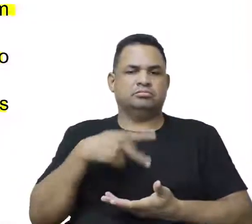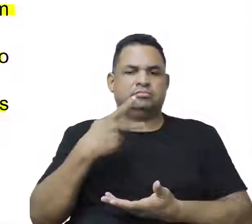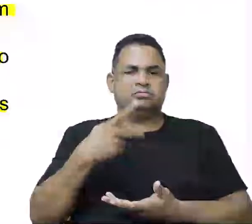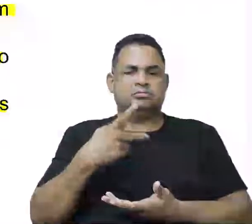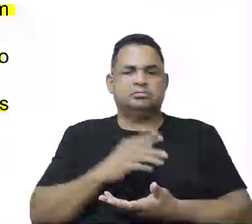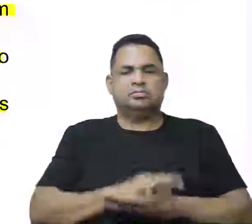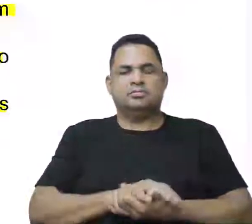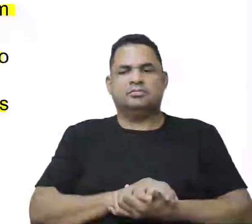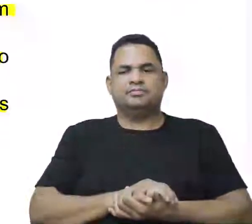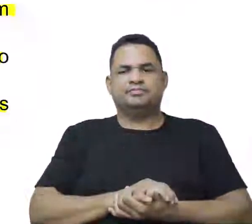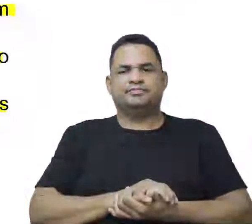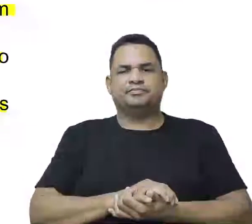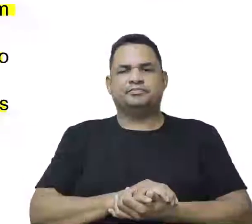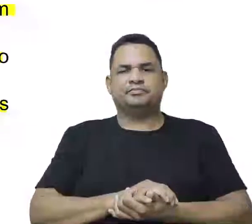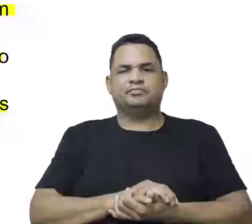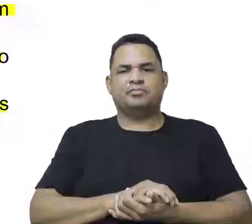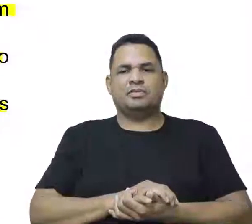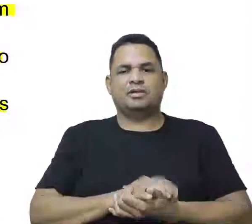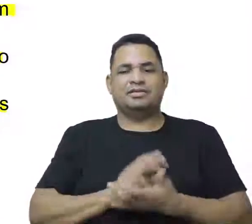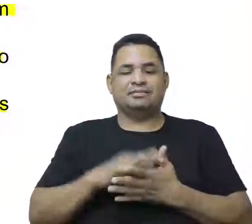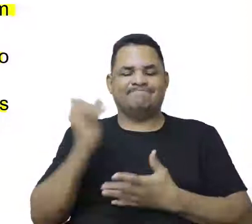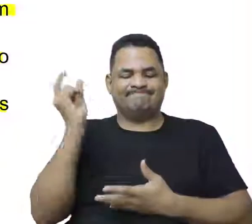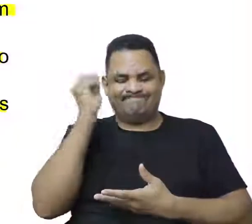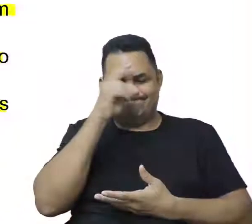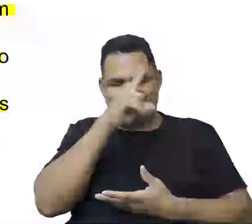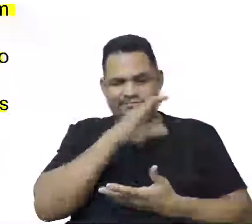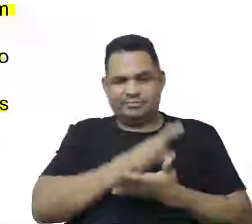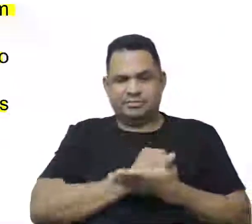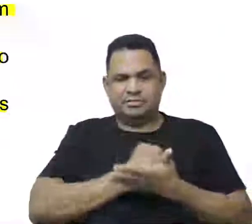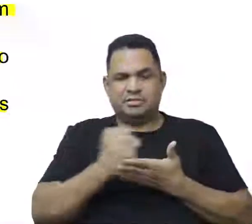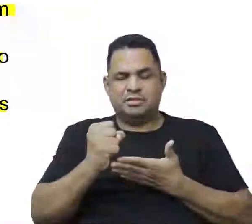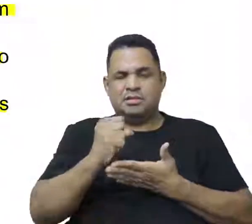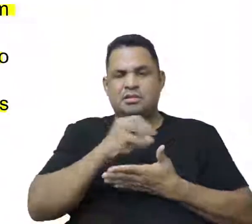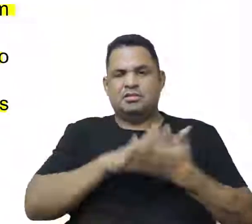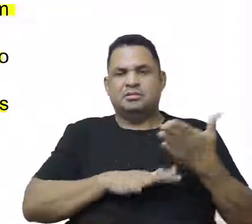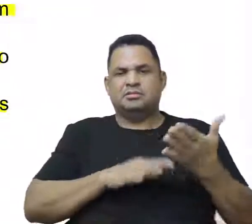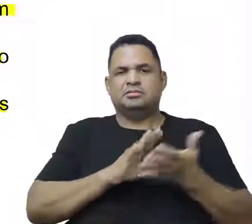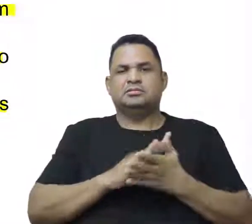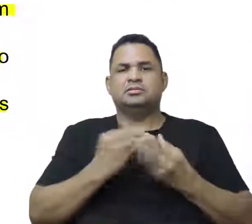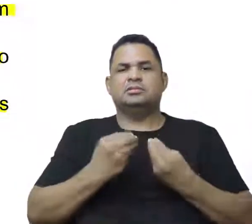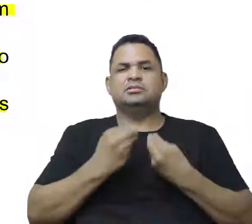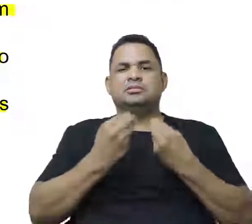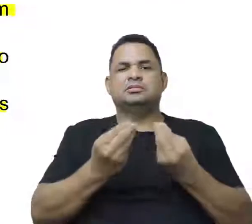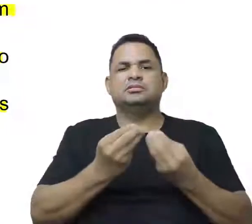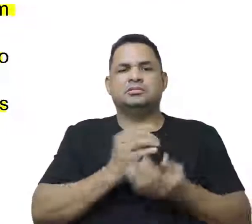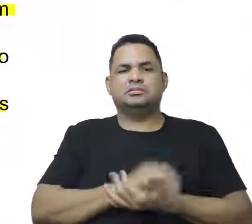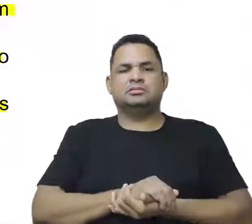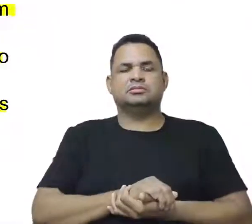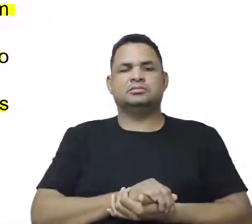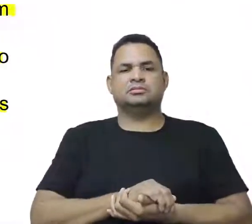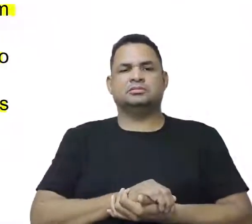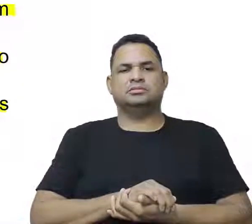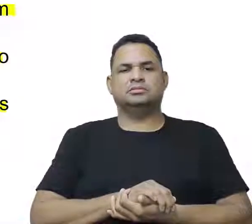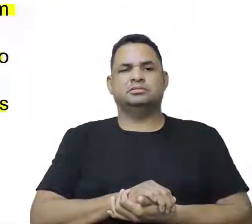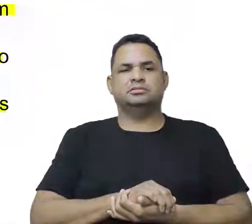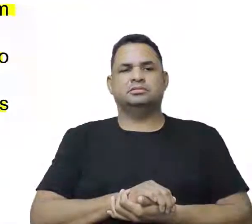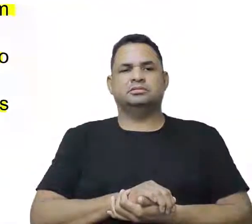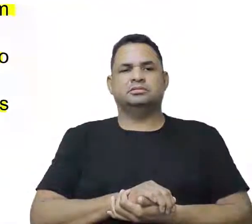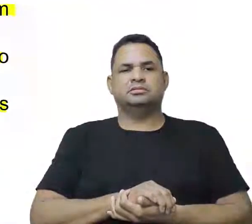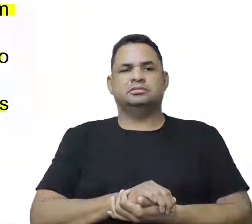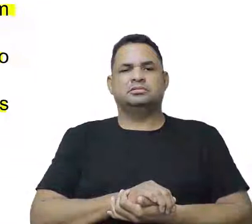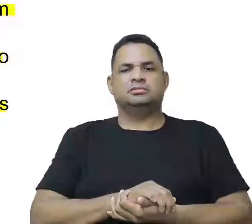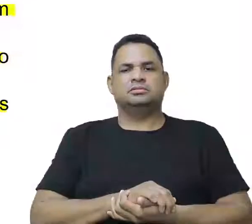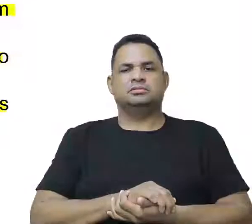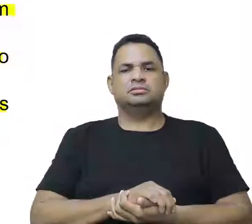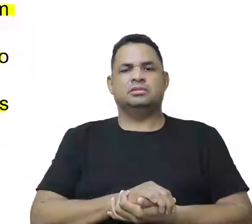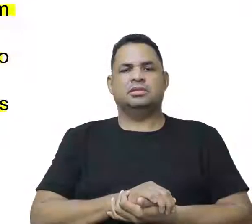de modalidade. Então você vai ter uma dificuldade de eliminar a questão. Mas o que ele está pedindo? Então, o que ele está pedindo? Ele está pedindo os